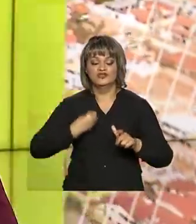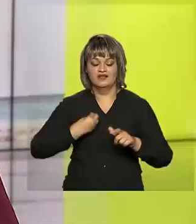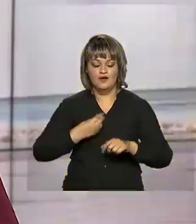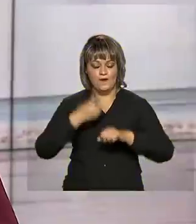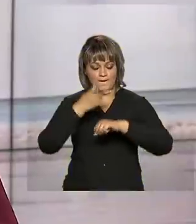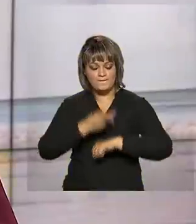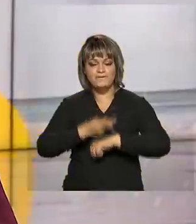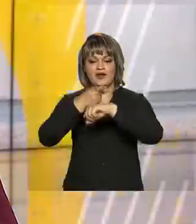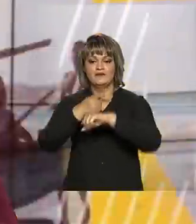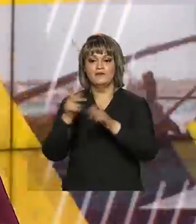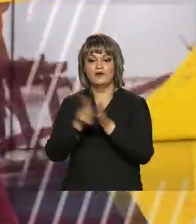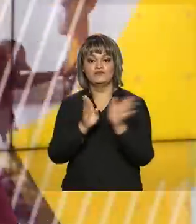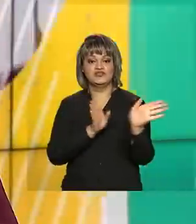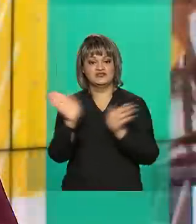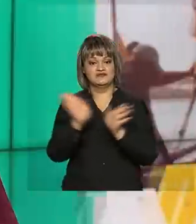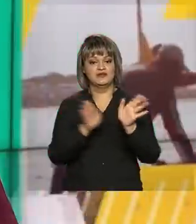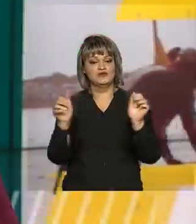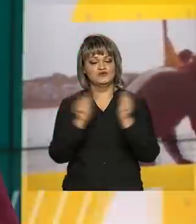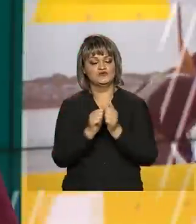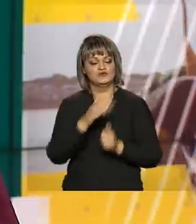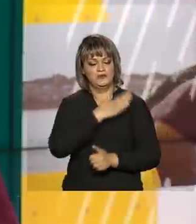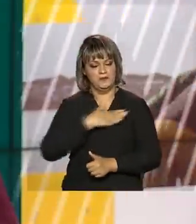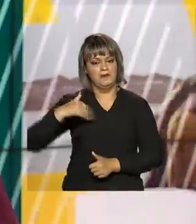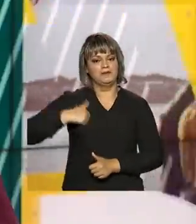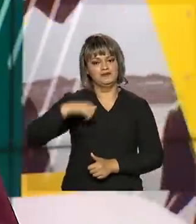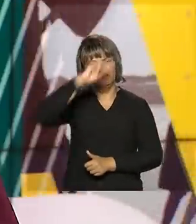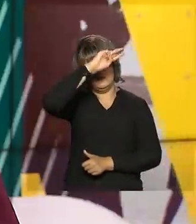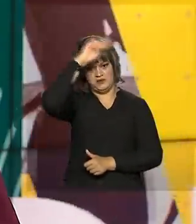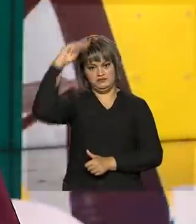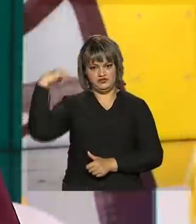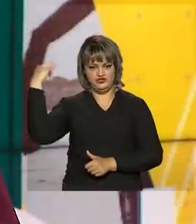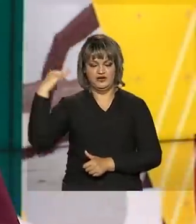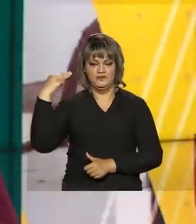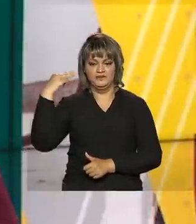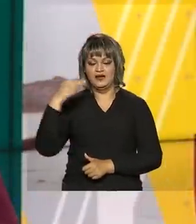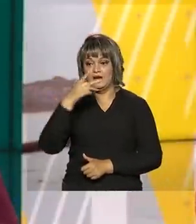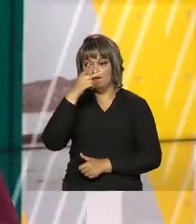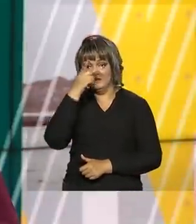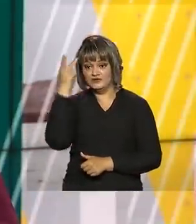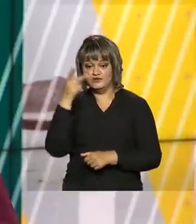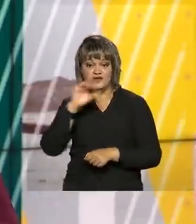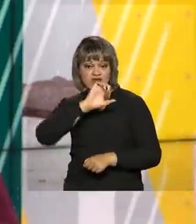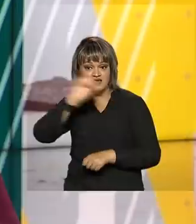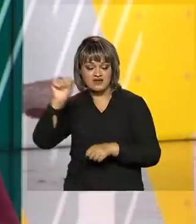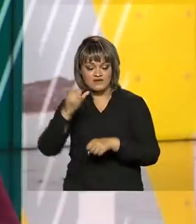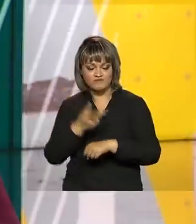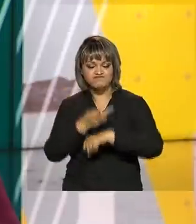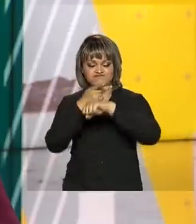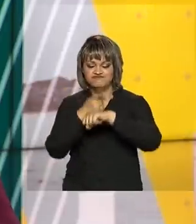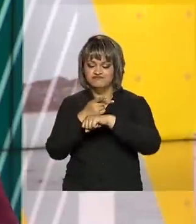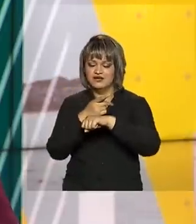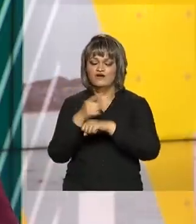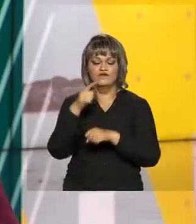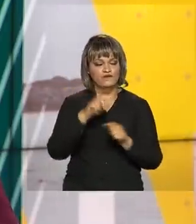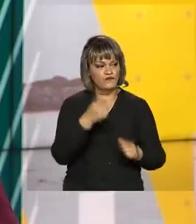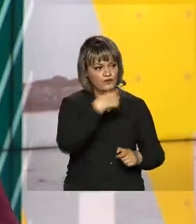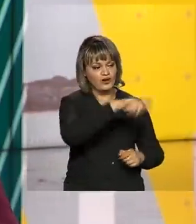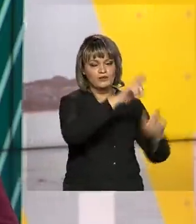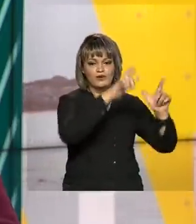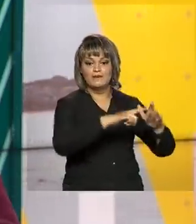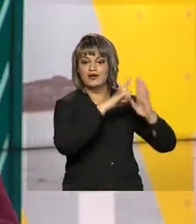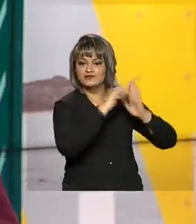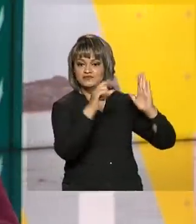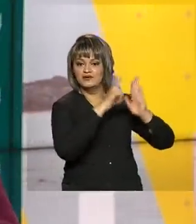Prêmio de Acessibilidade, juntamente com a Primeira-Dama Michele Bolsonaro. Os vencedores da primeira edição foram recebidos no Palácio do